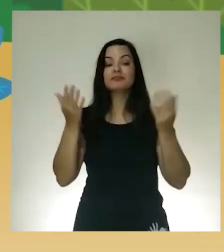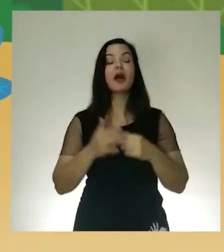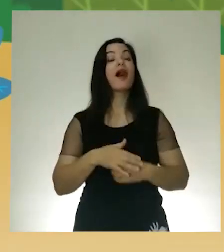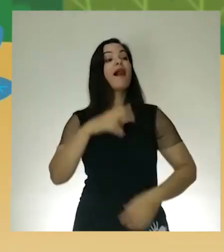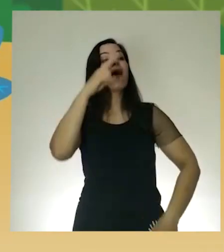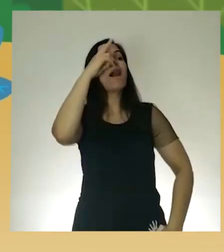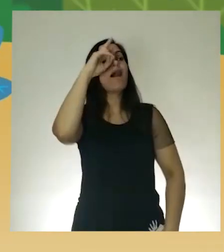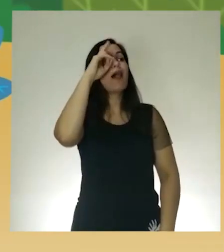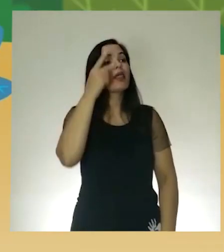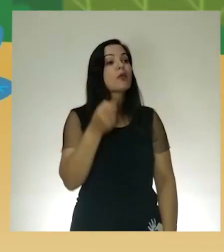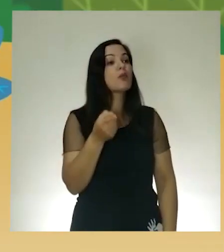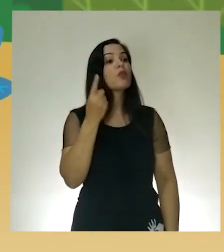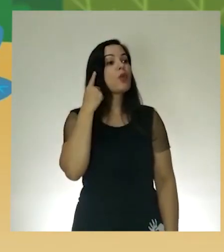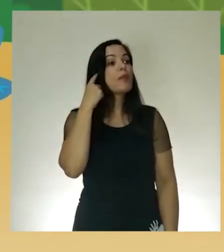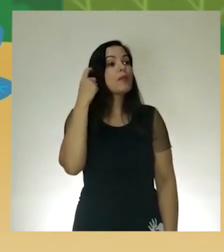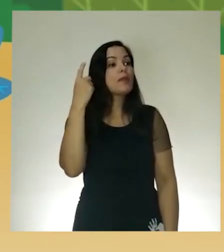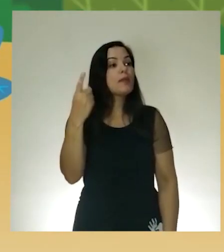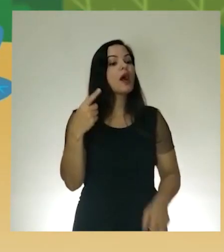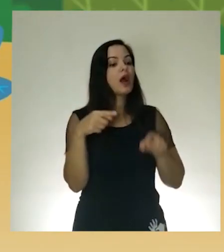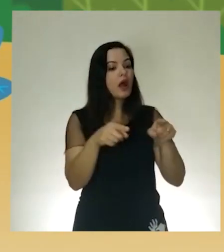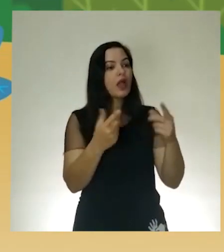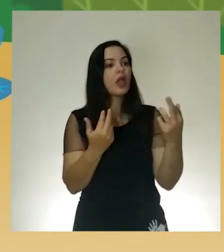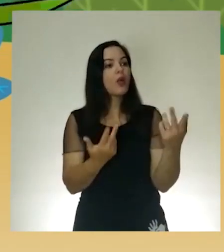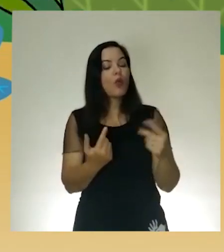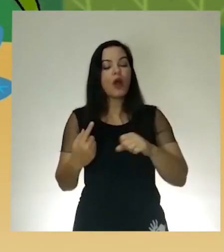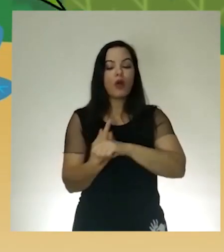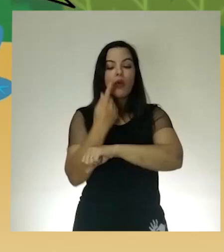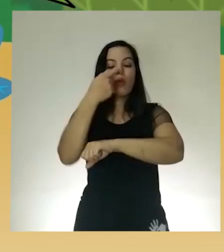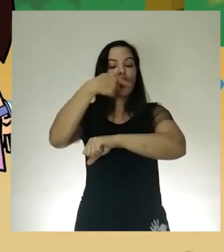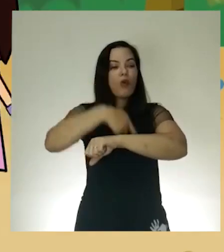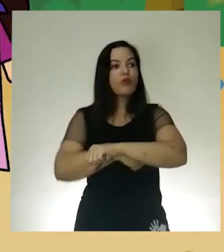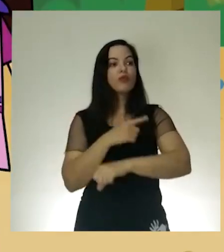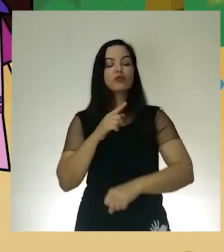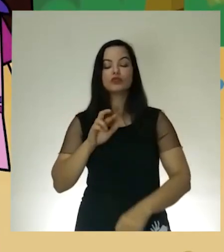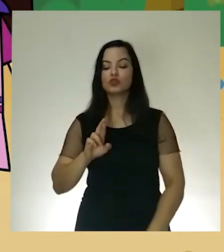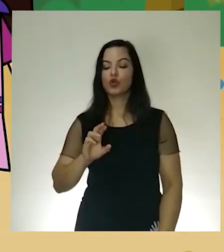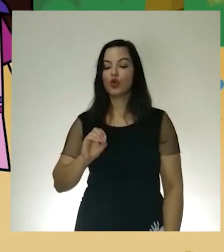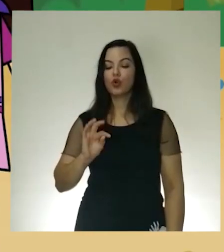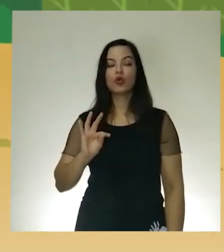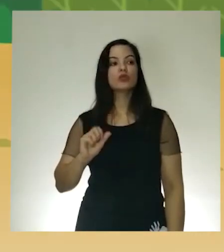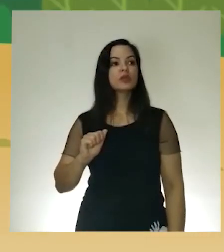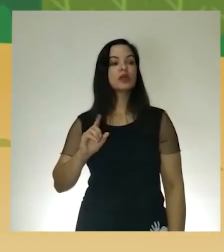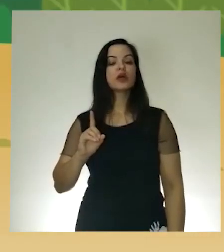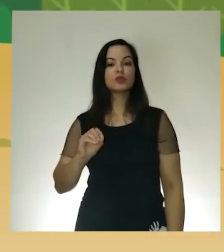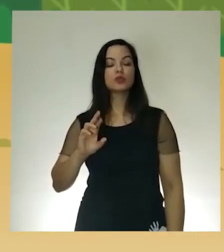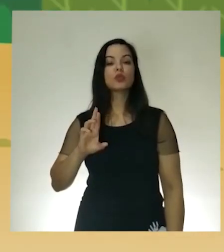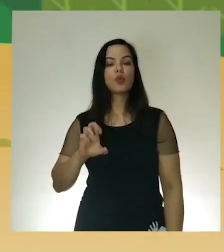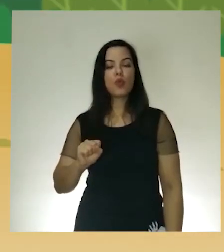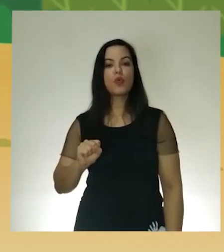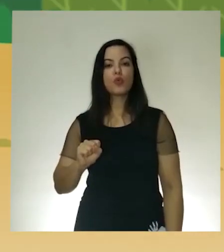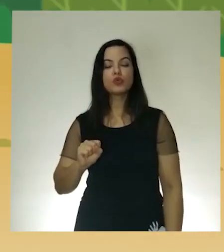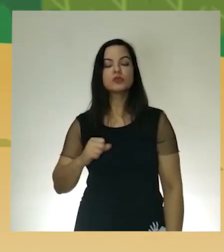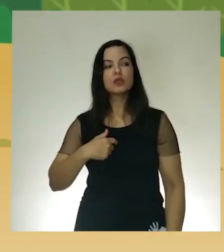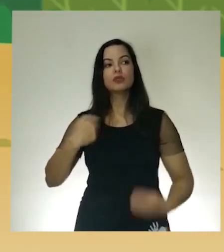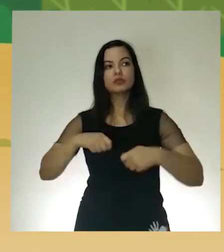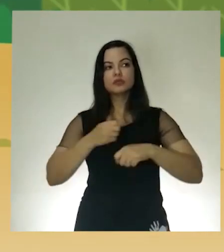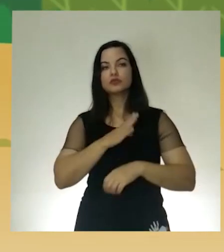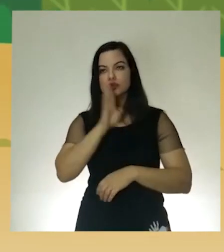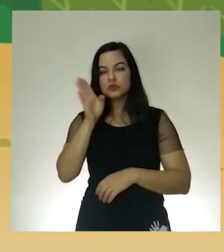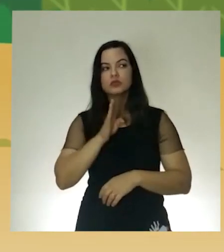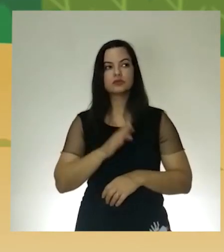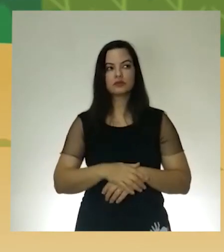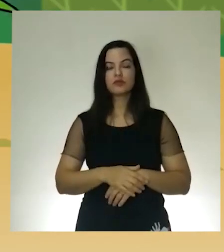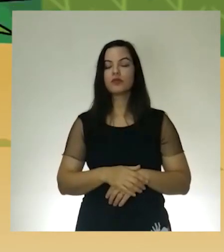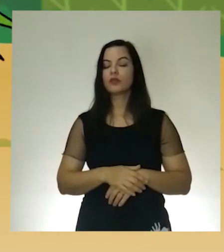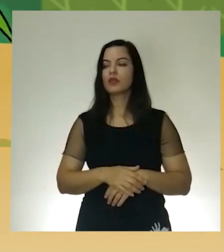Agora eu me lembro. Golfinhos rotadores. É isso que eu tenho que fazer. O quê? Esse som é dos golfinhos